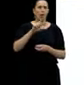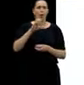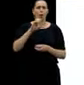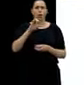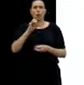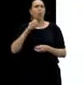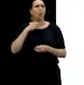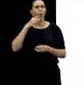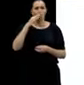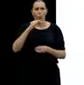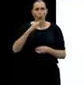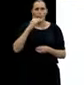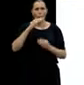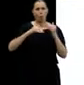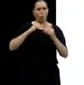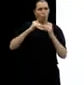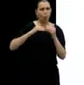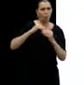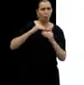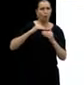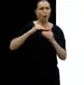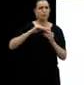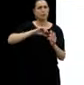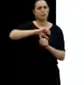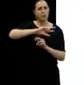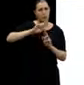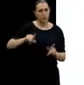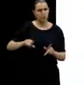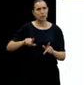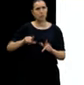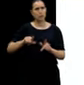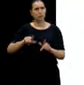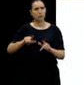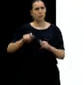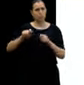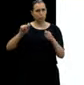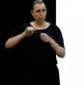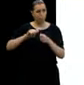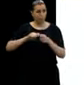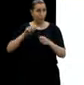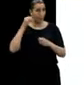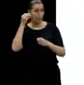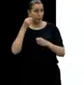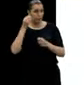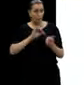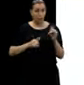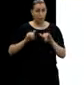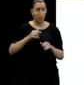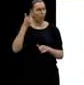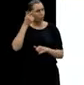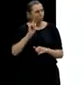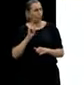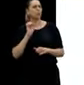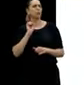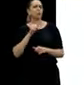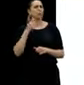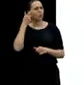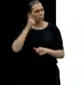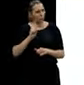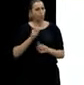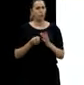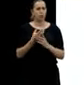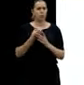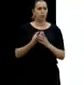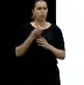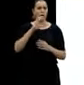dessa coloração, desse processo de diferenciação que foi induzida no laboratório, nós conseguimos ver que, sim, ela conseguiu